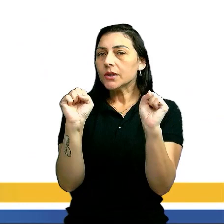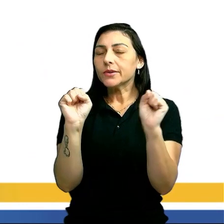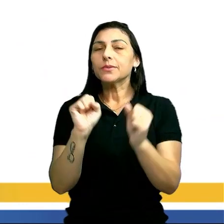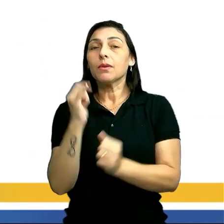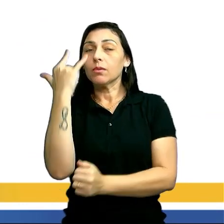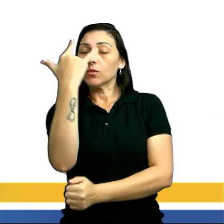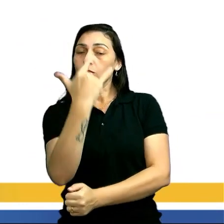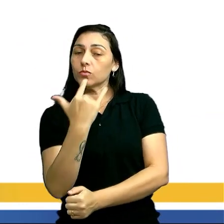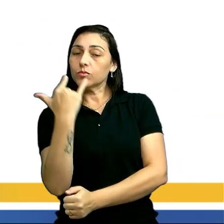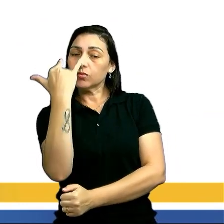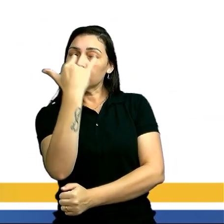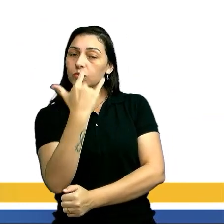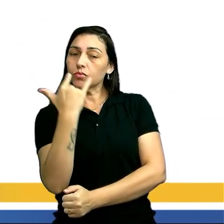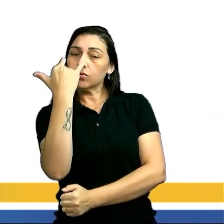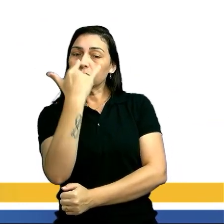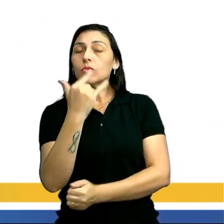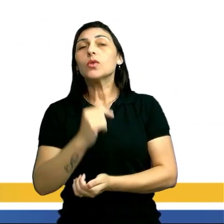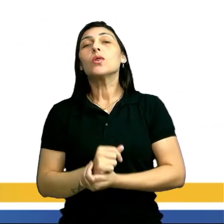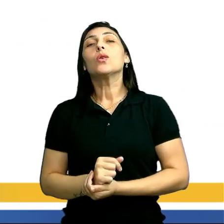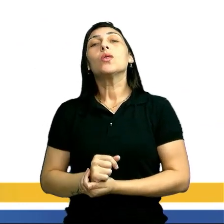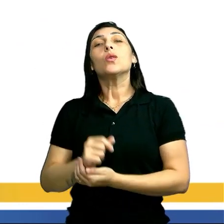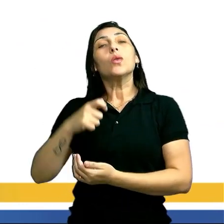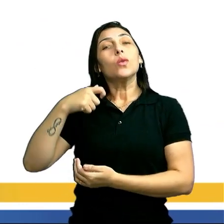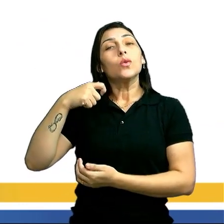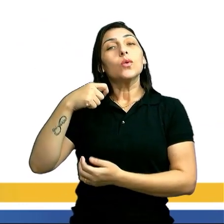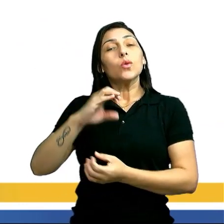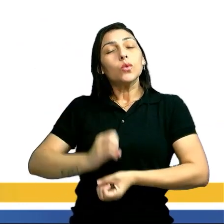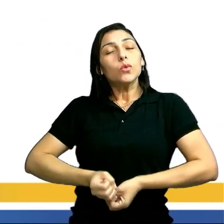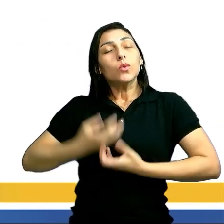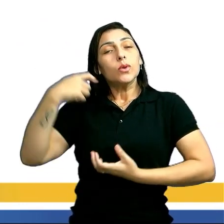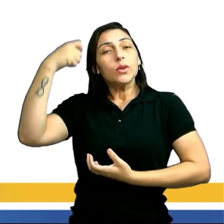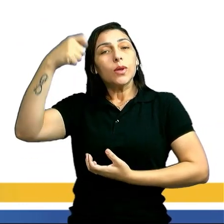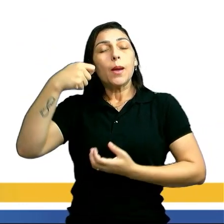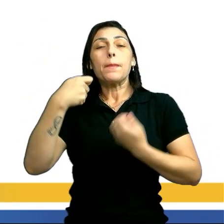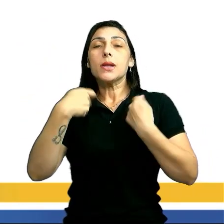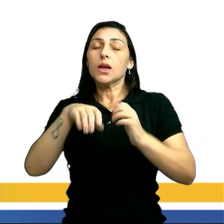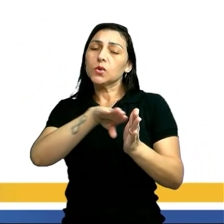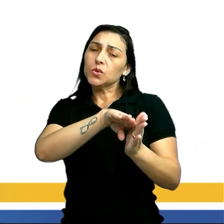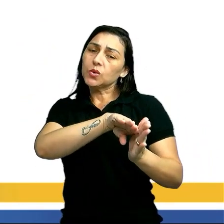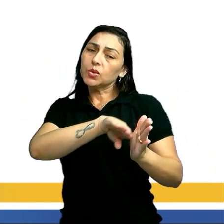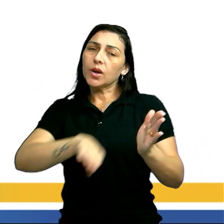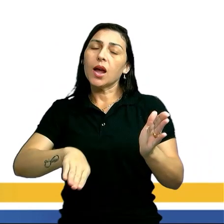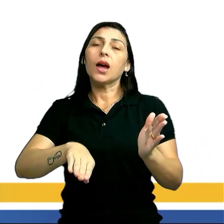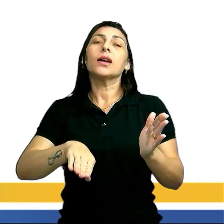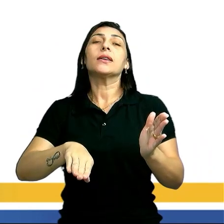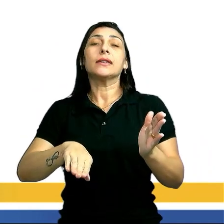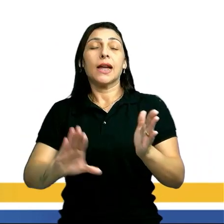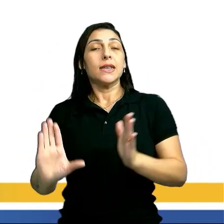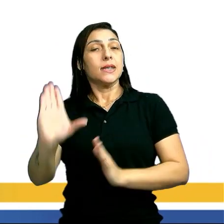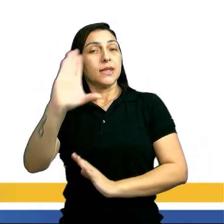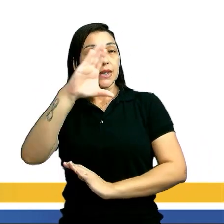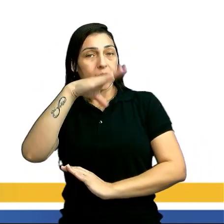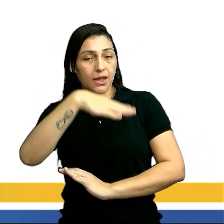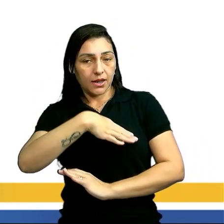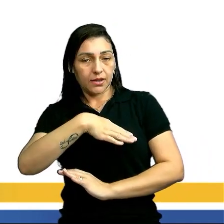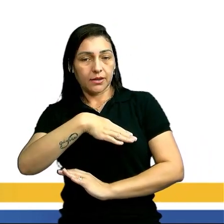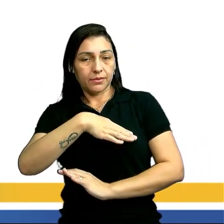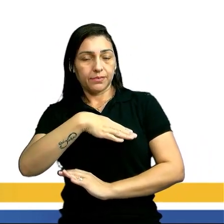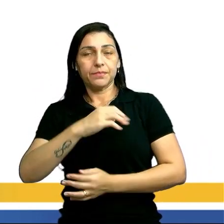Bom, então, os poetas, artistas, deviam ser abolidos, banidos da polis, da